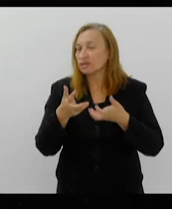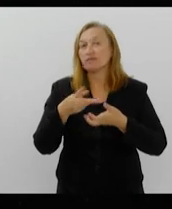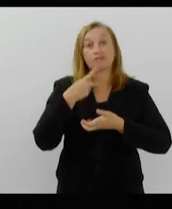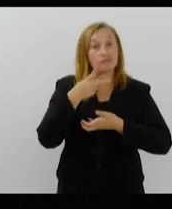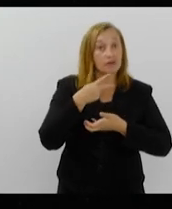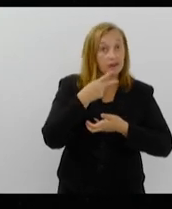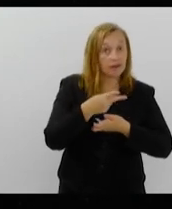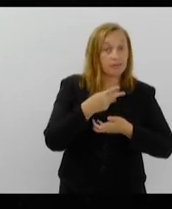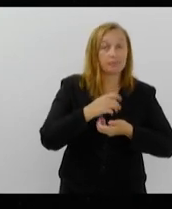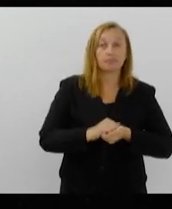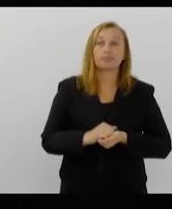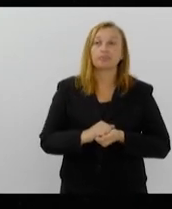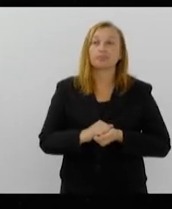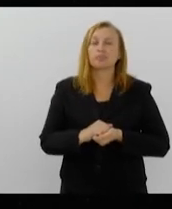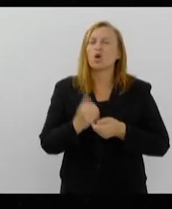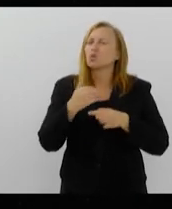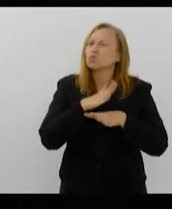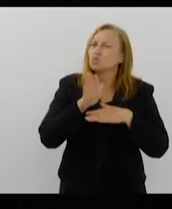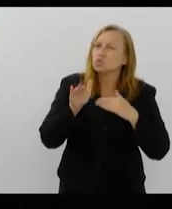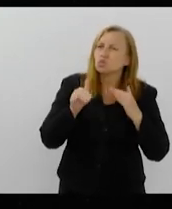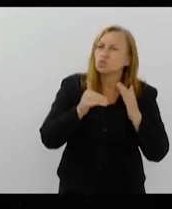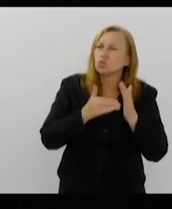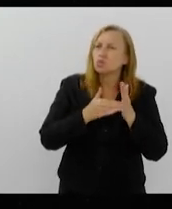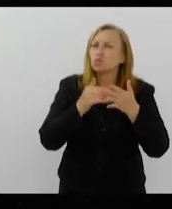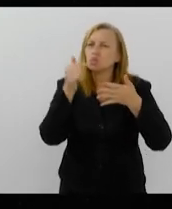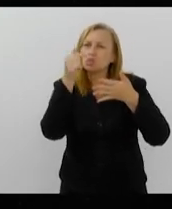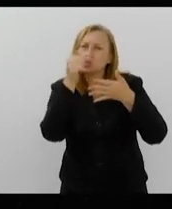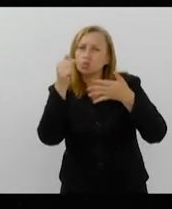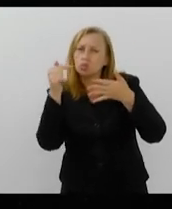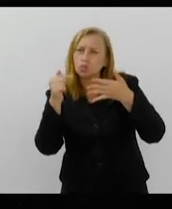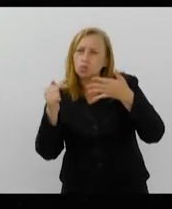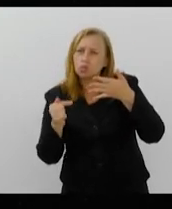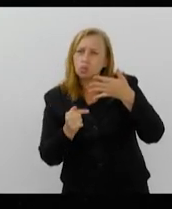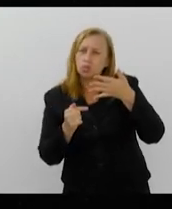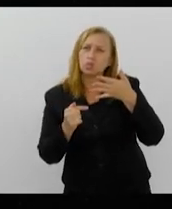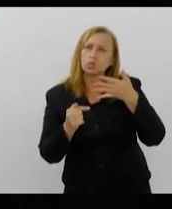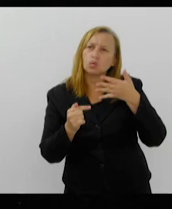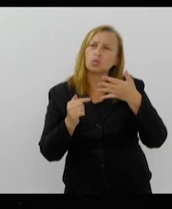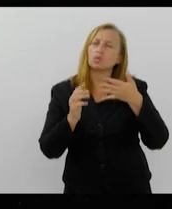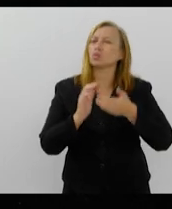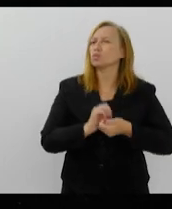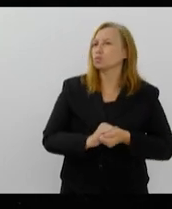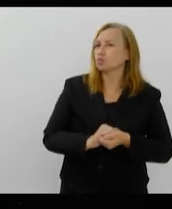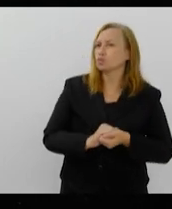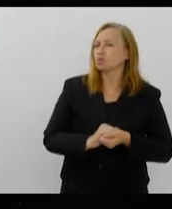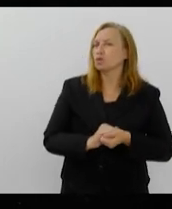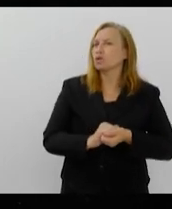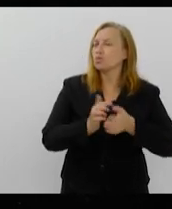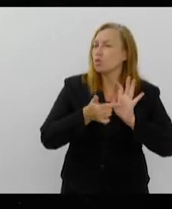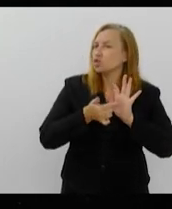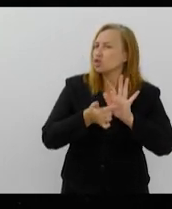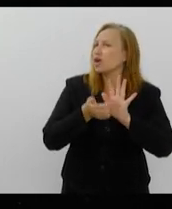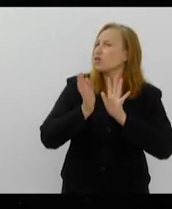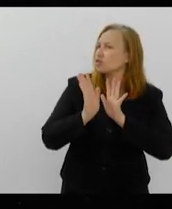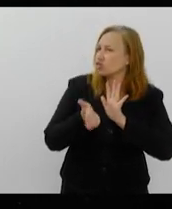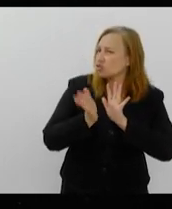ressaltar que todas essas questões que acabam aparecendo e que